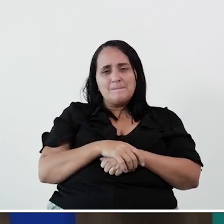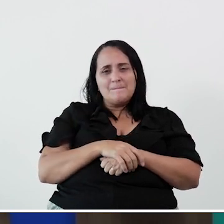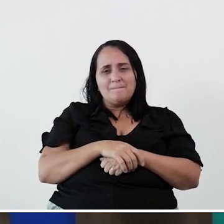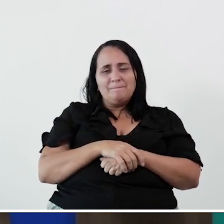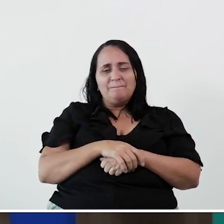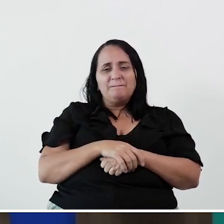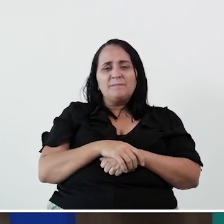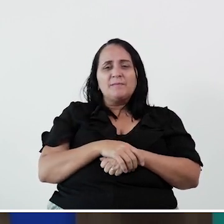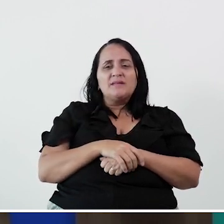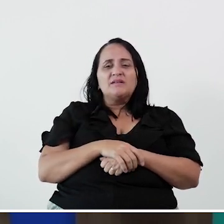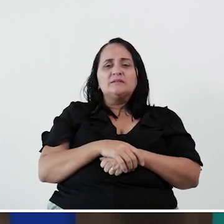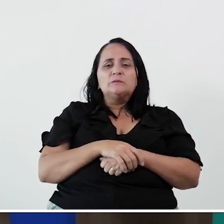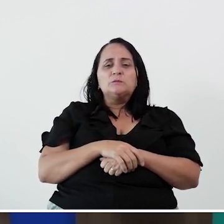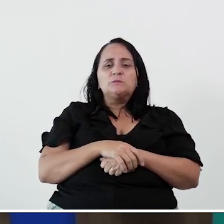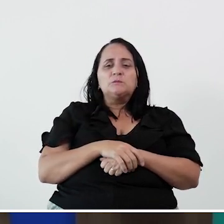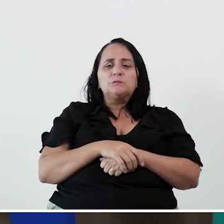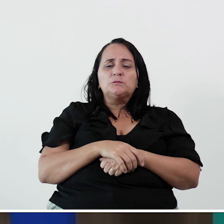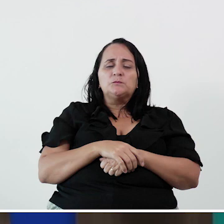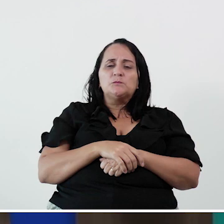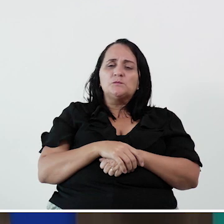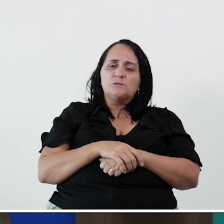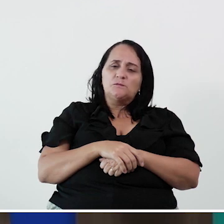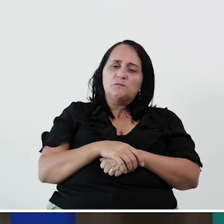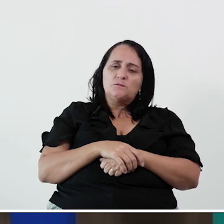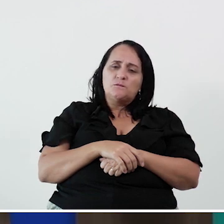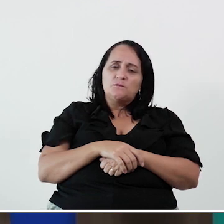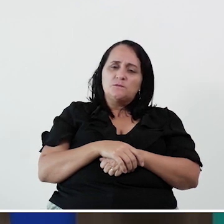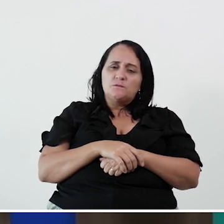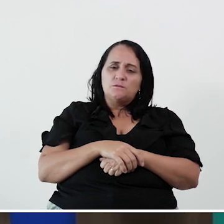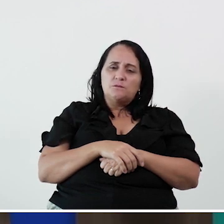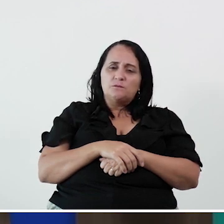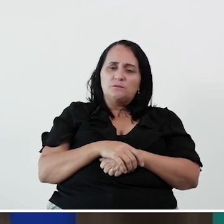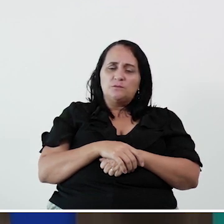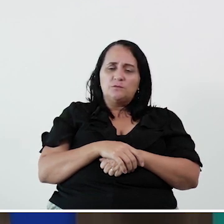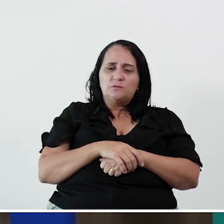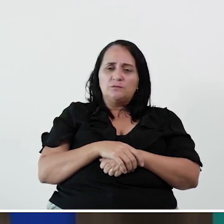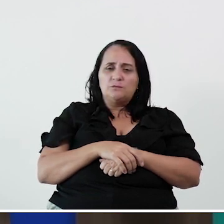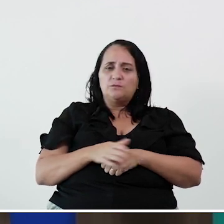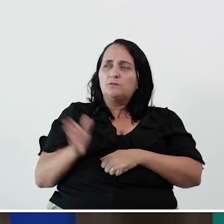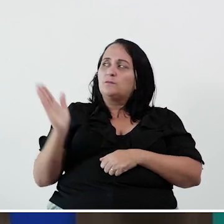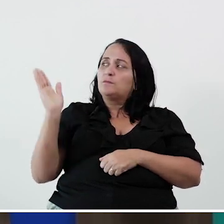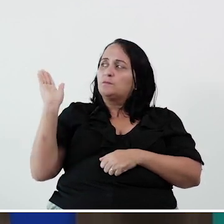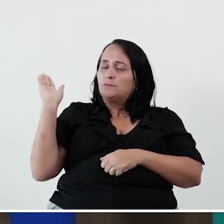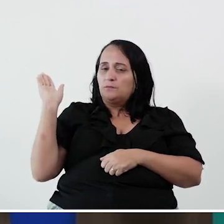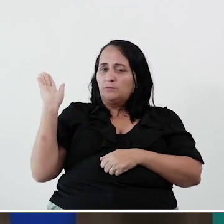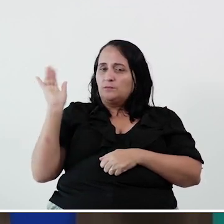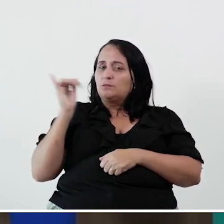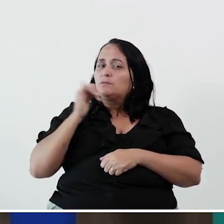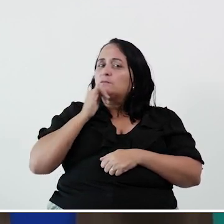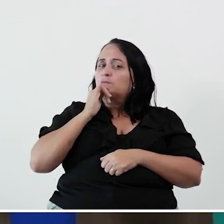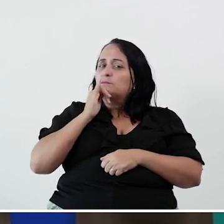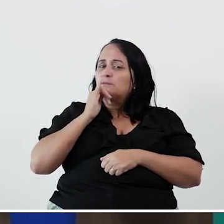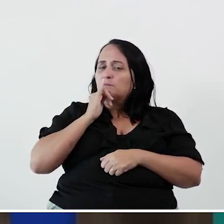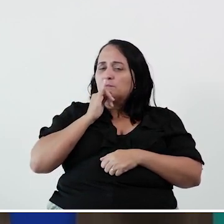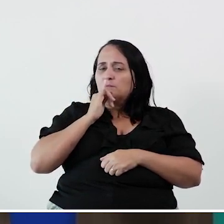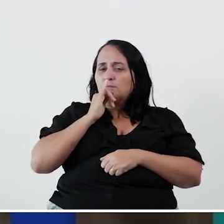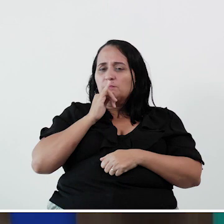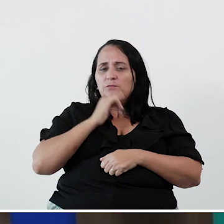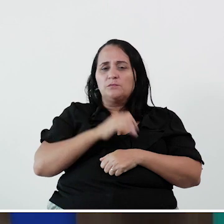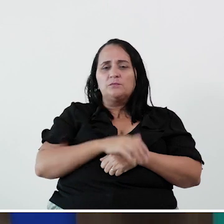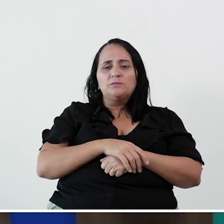vezes 4 dividido por 2. O que é que eu tenho que fazer aqui